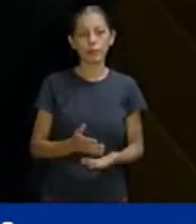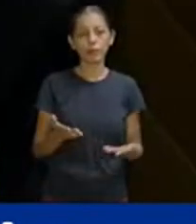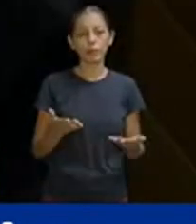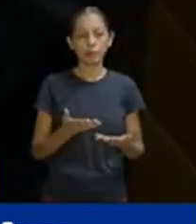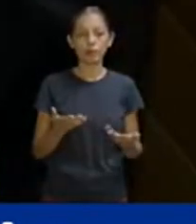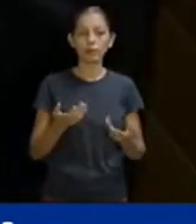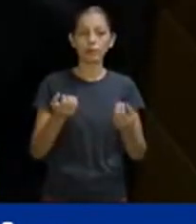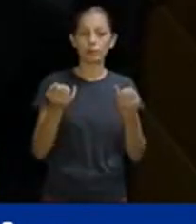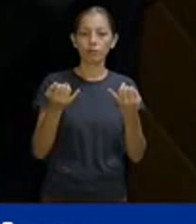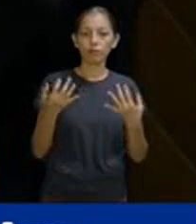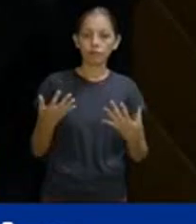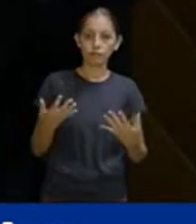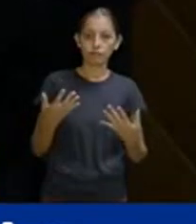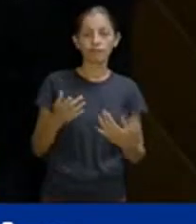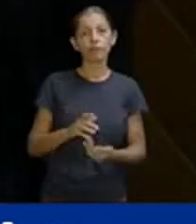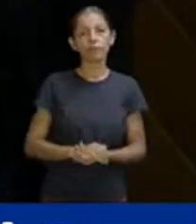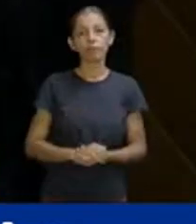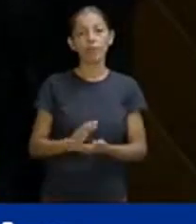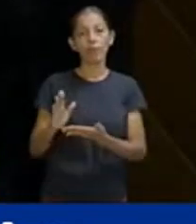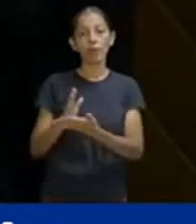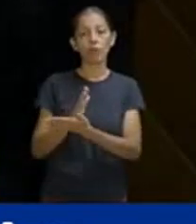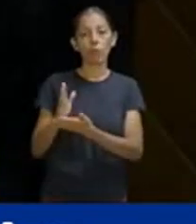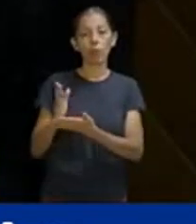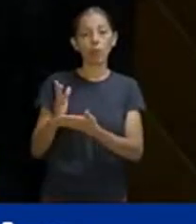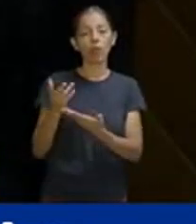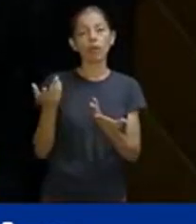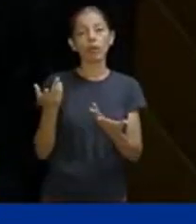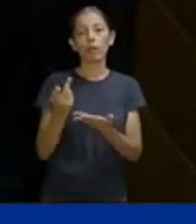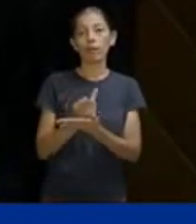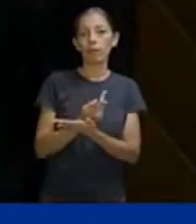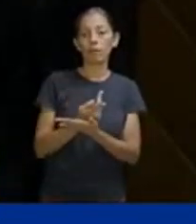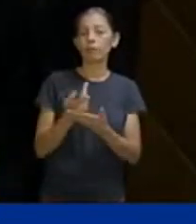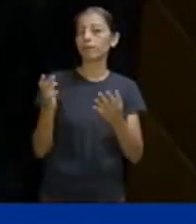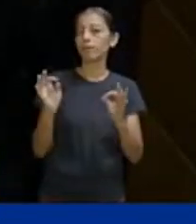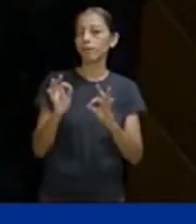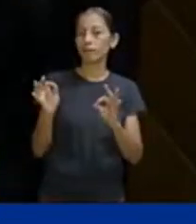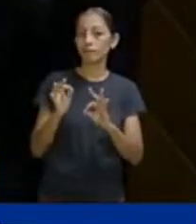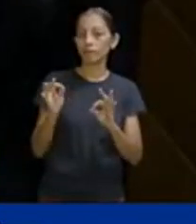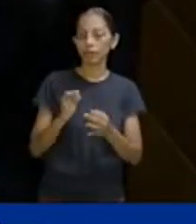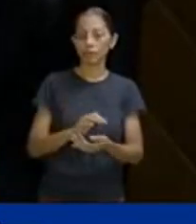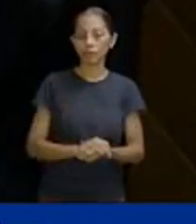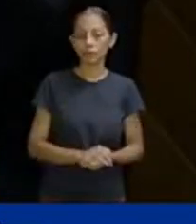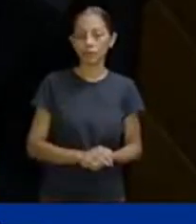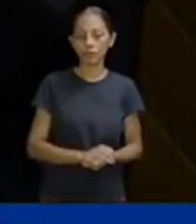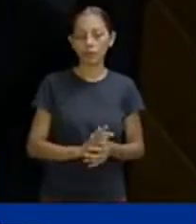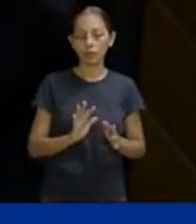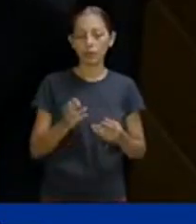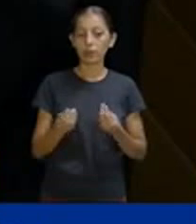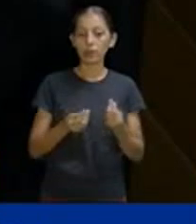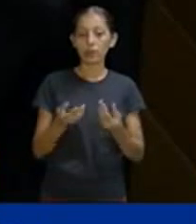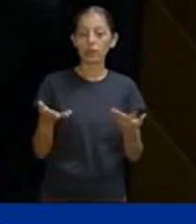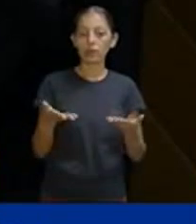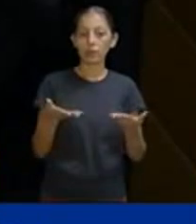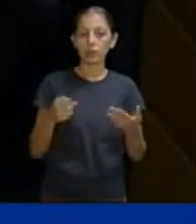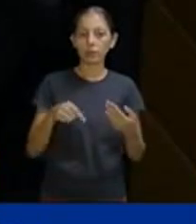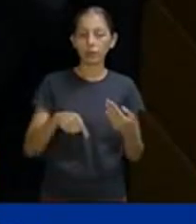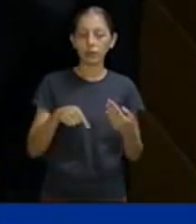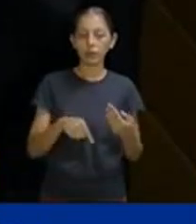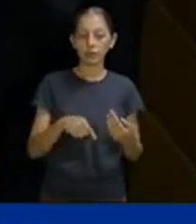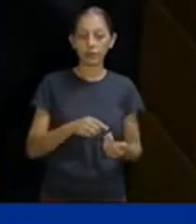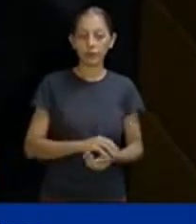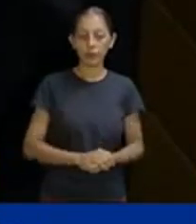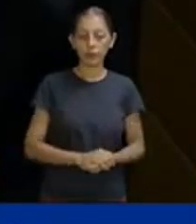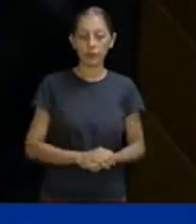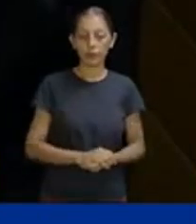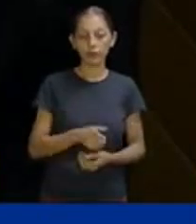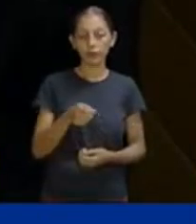na hipótese de propaganda irregular em bens particulares. Assim, a sentença combatida